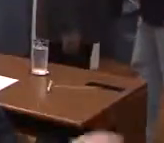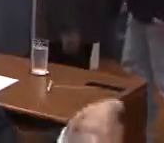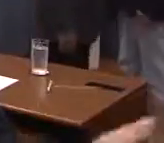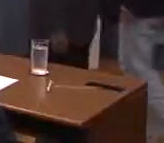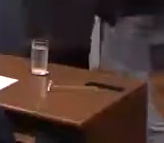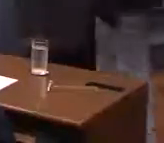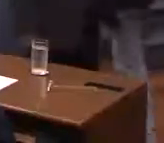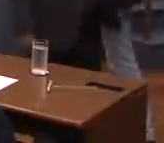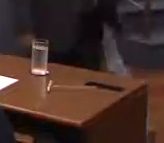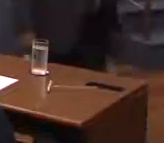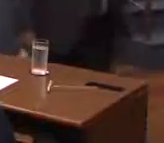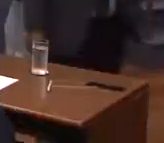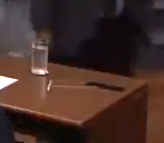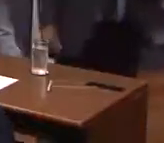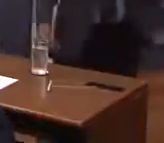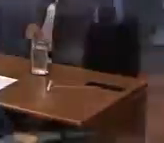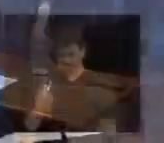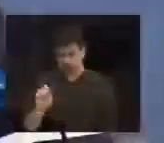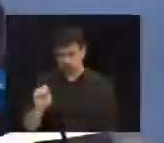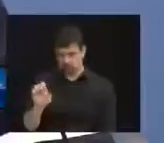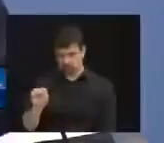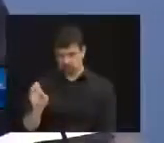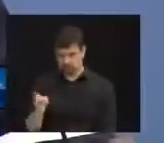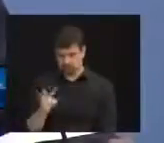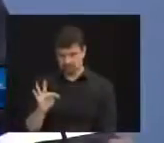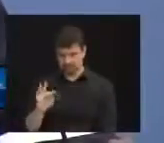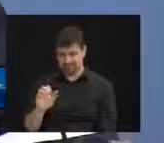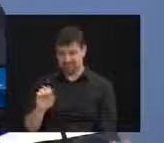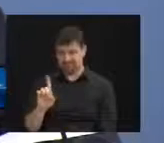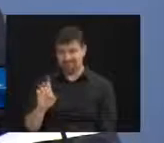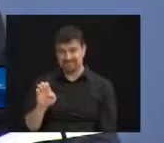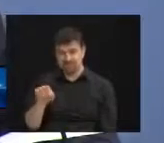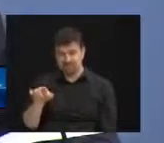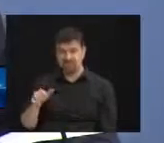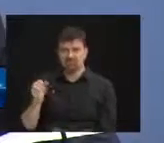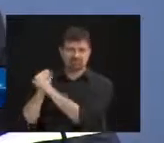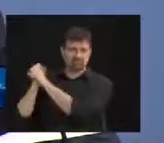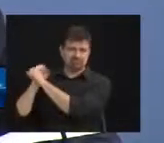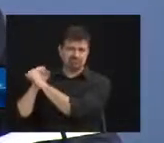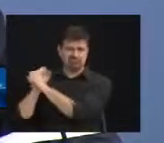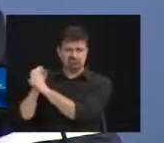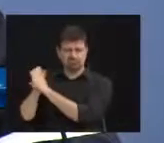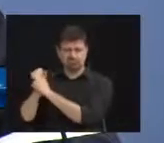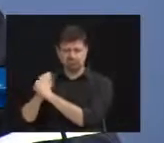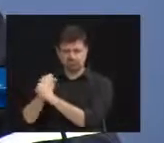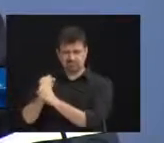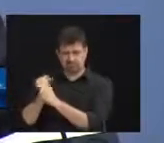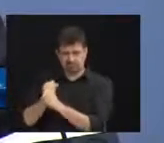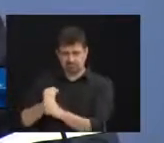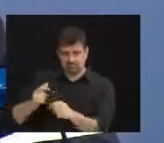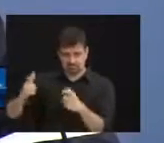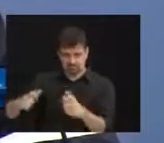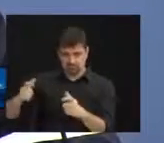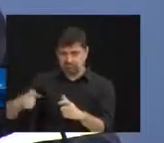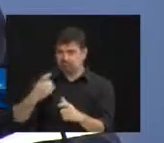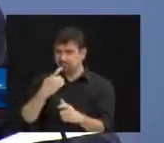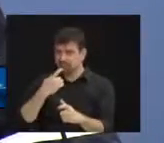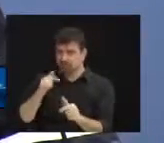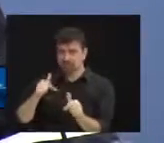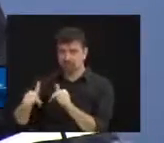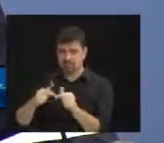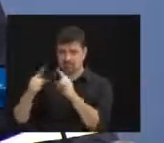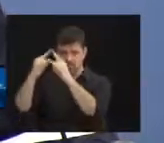também do meu companheiro Canário, que a lei do asfalto gratuito é dele. Então a gente fica feliz